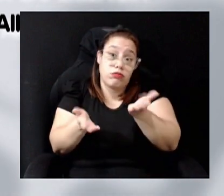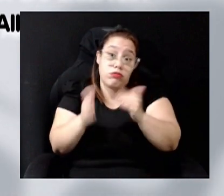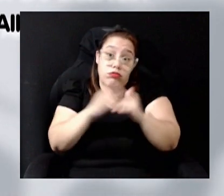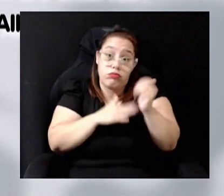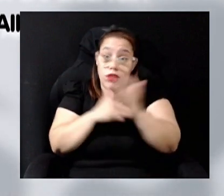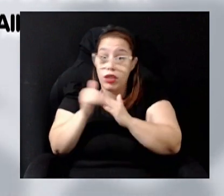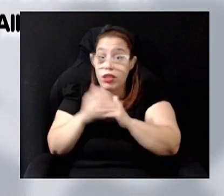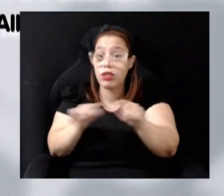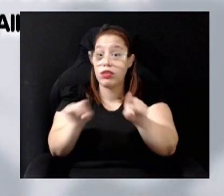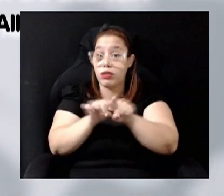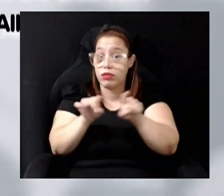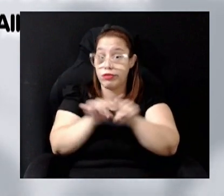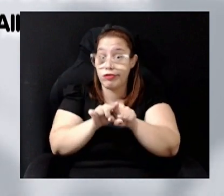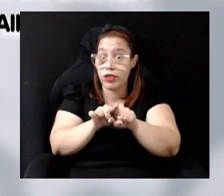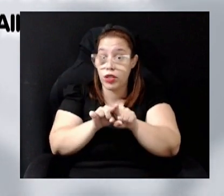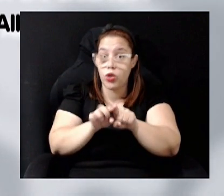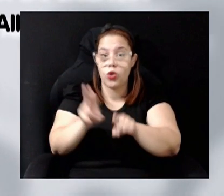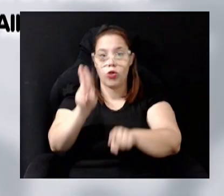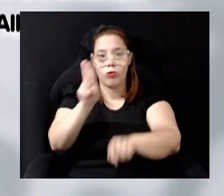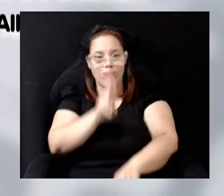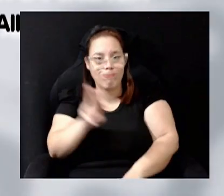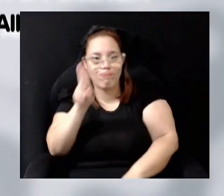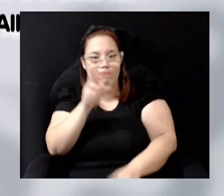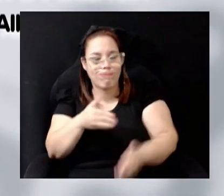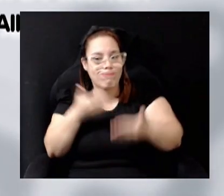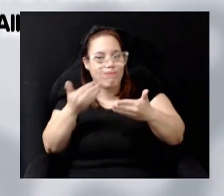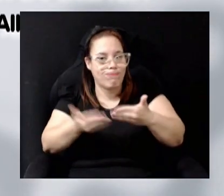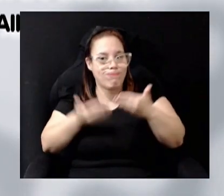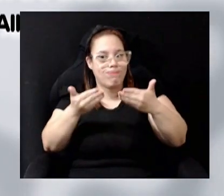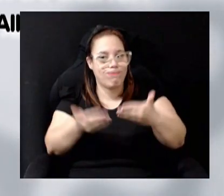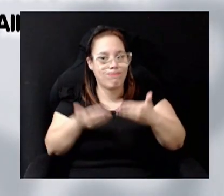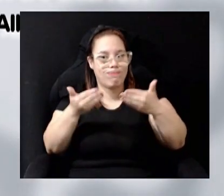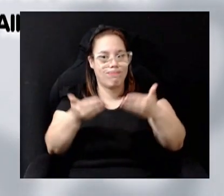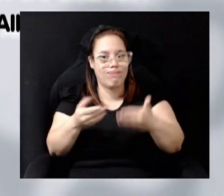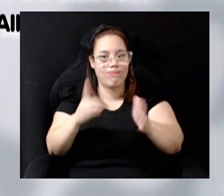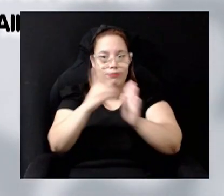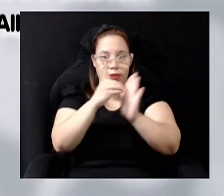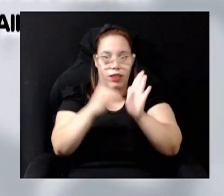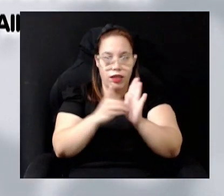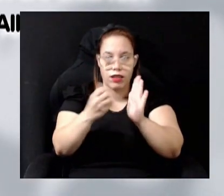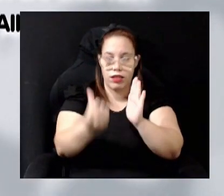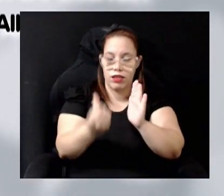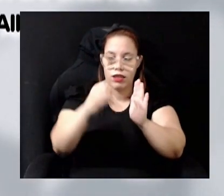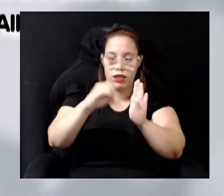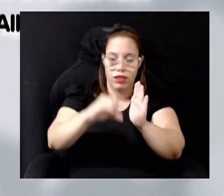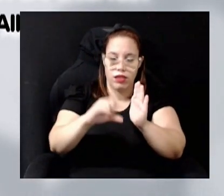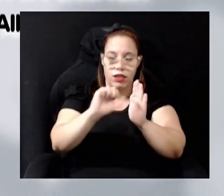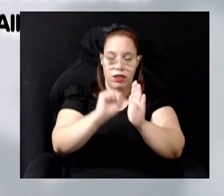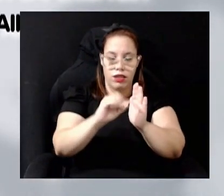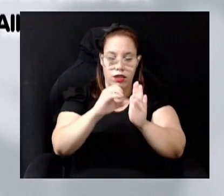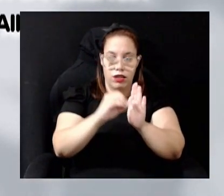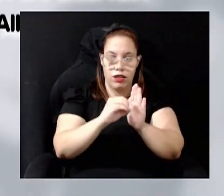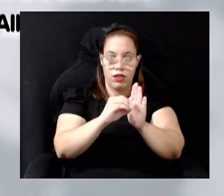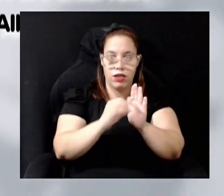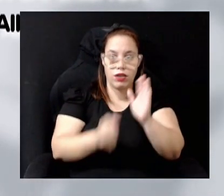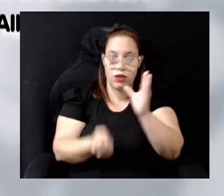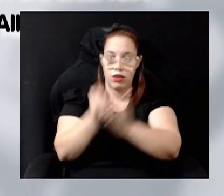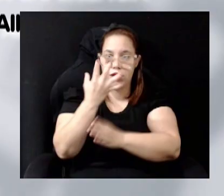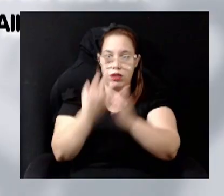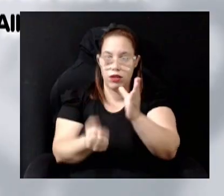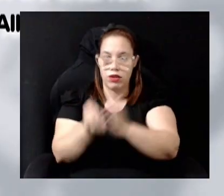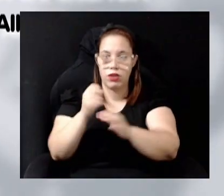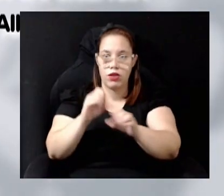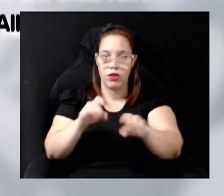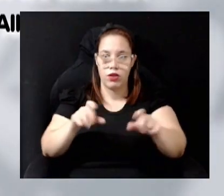também com a sua usabilidade. Na década de 1980, com o surgimento dos computadores